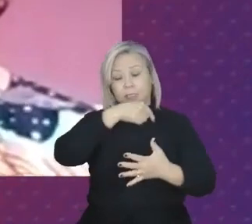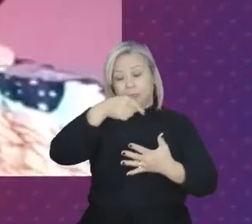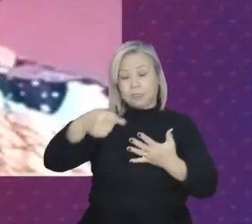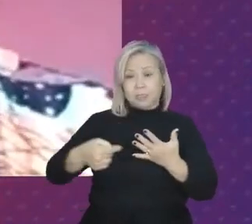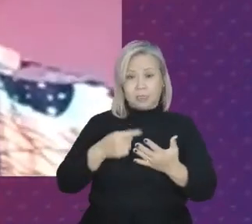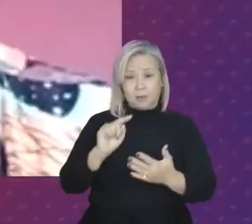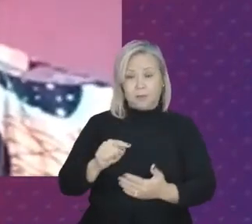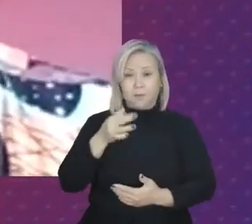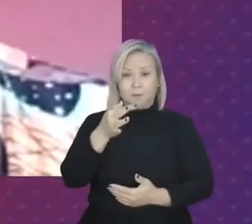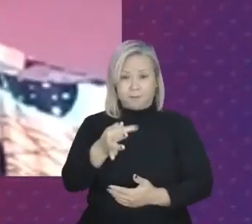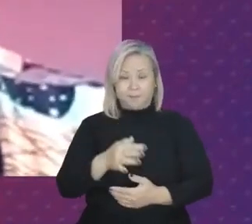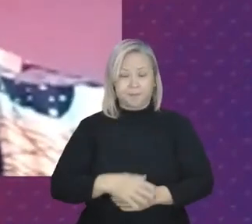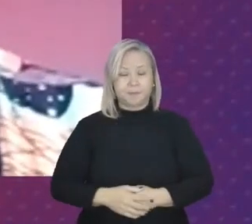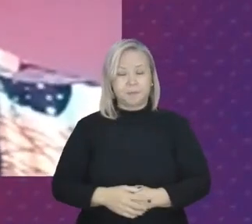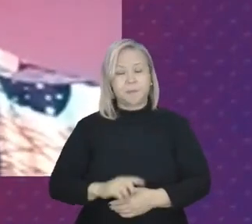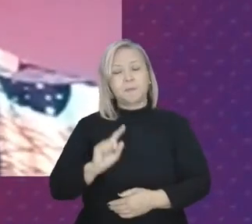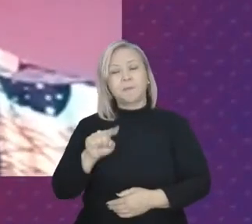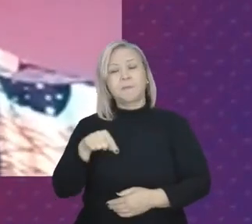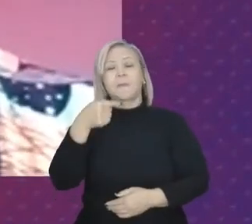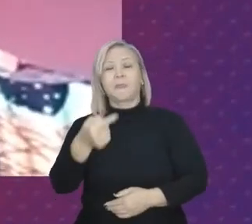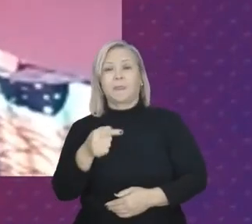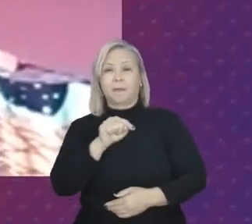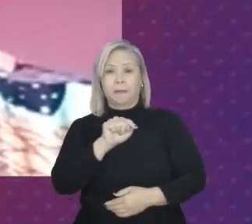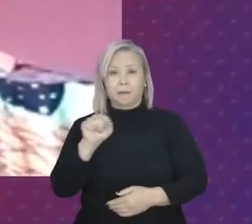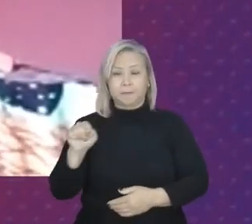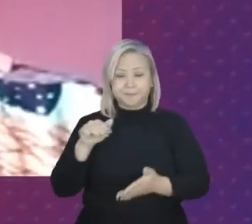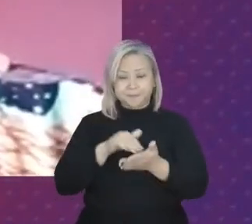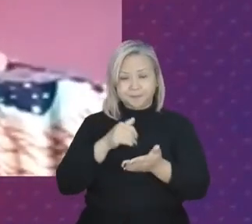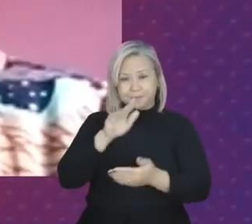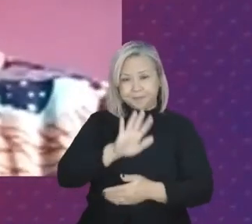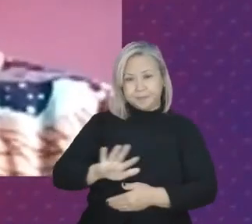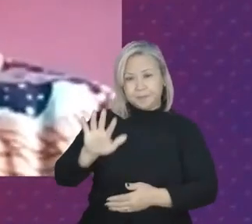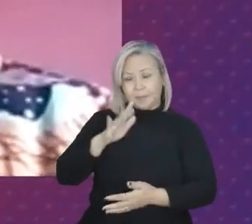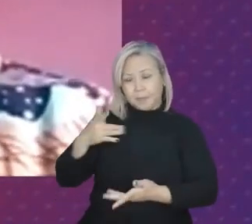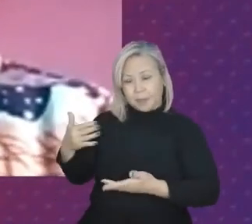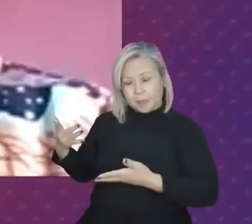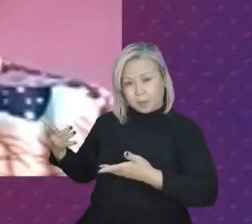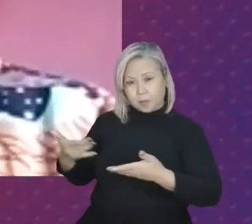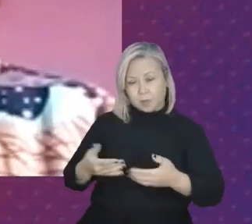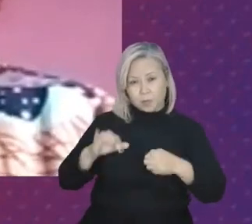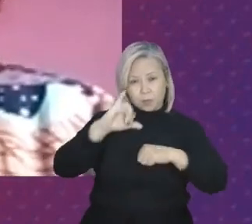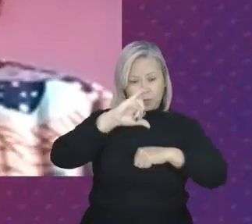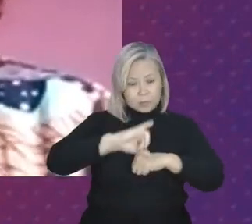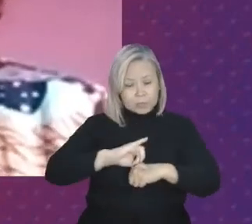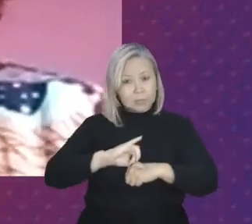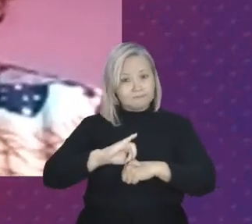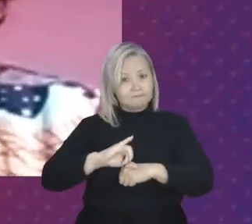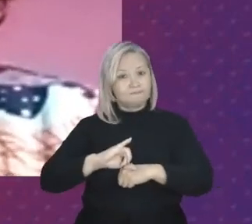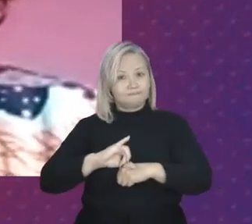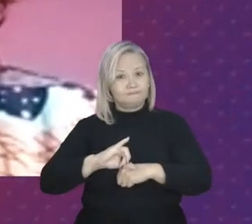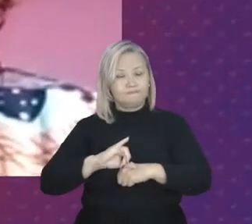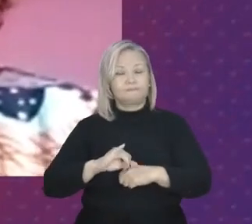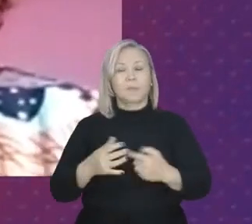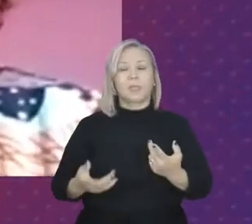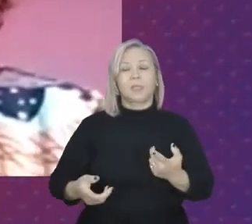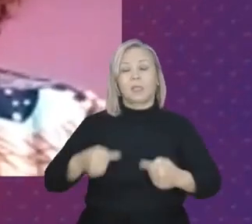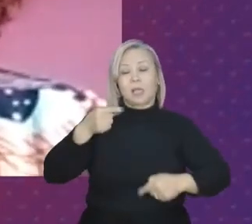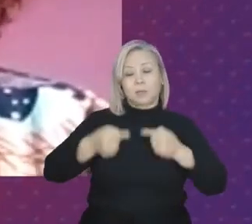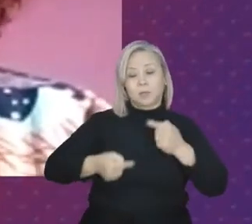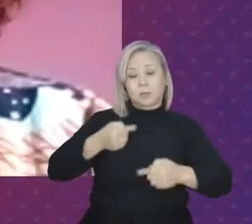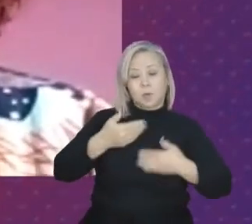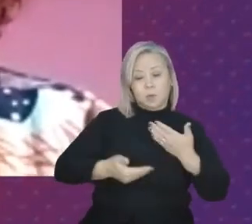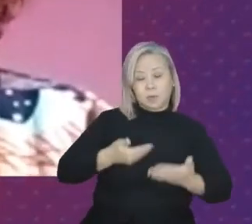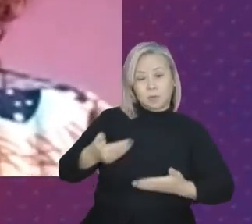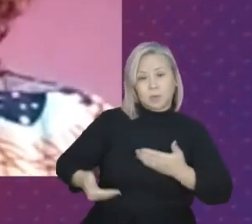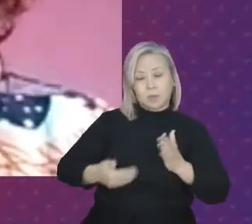frente. E, para além disso, a Secretaria Nacional trouxe para o centro da discussão a articulação de